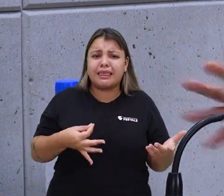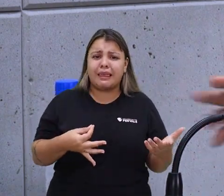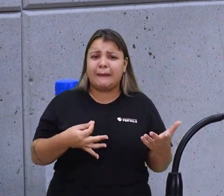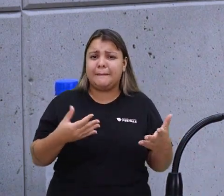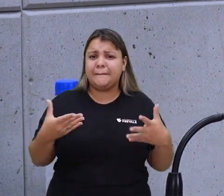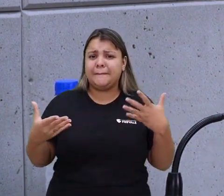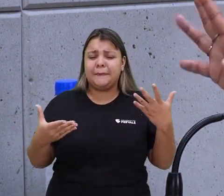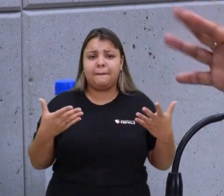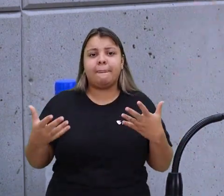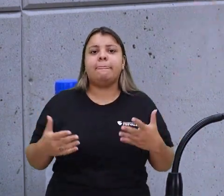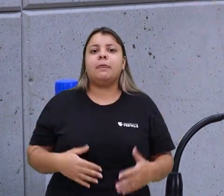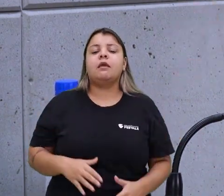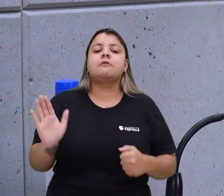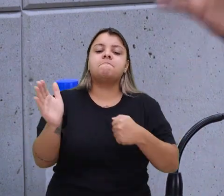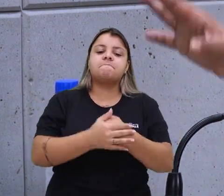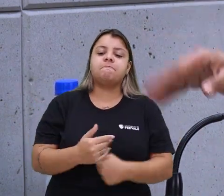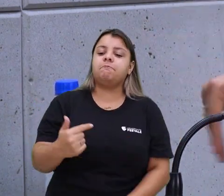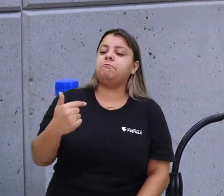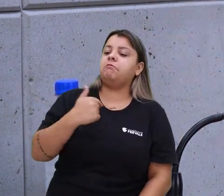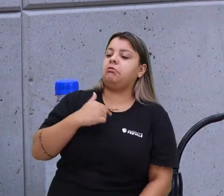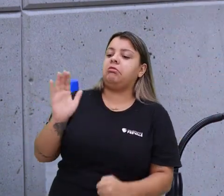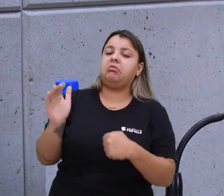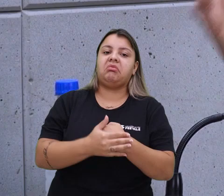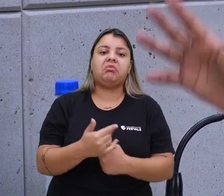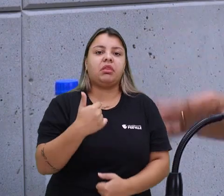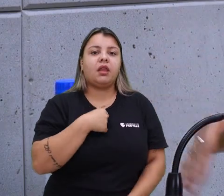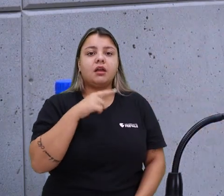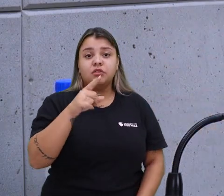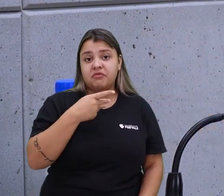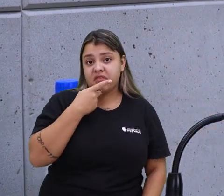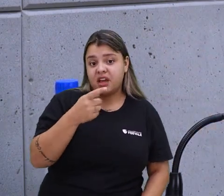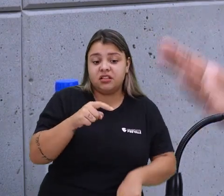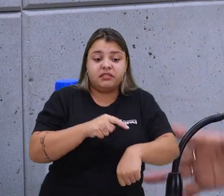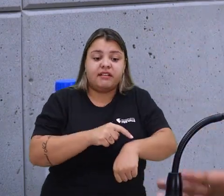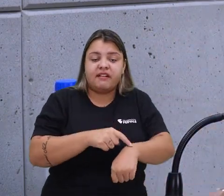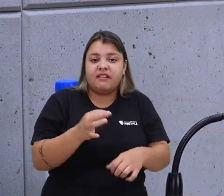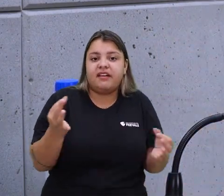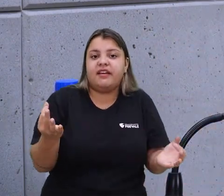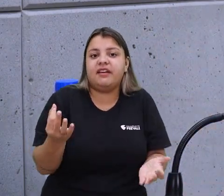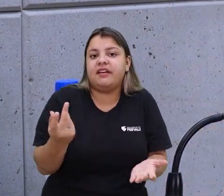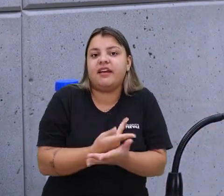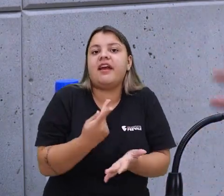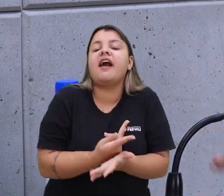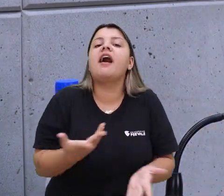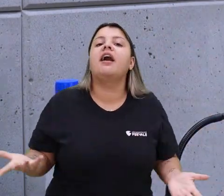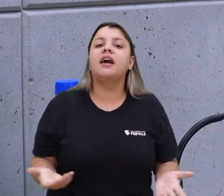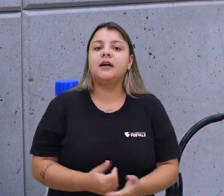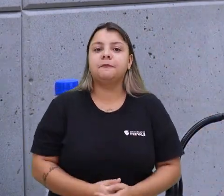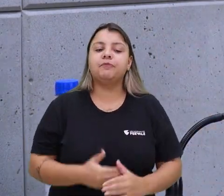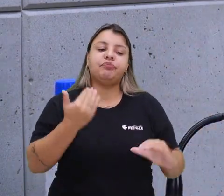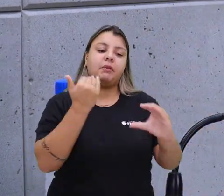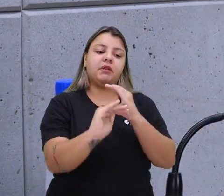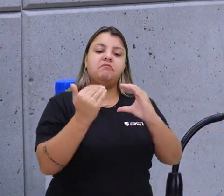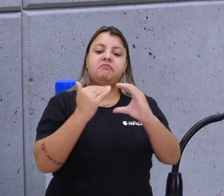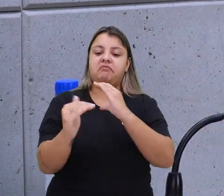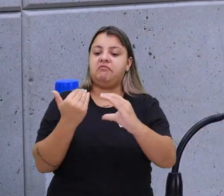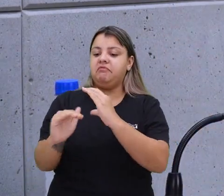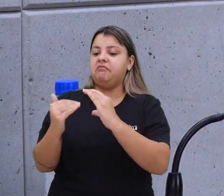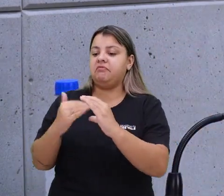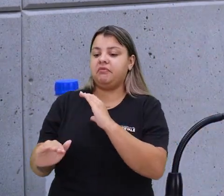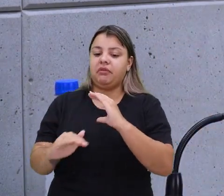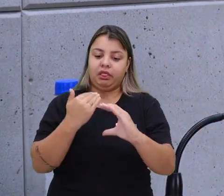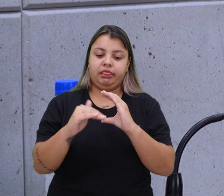E eles botavam tudo a culpa em mim assim não tu mandou descongelar não sei o qu eles meu Deus aham e mandava e-mail e tal enfim